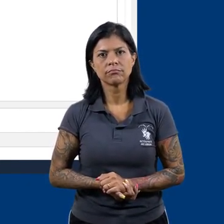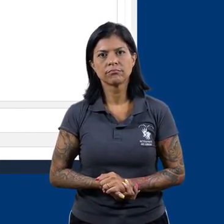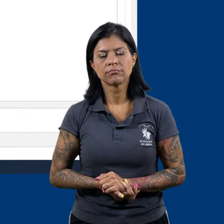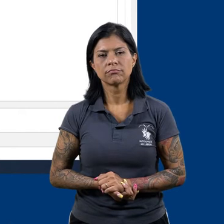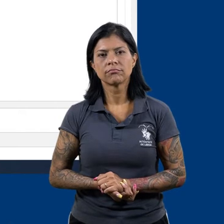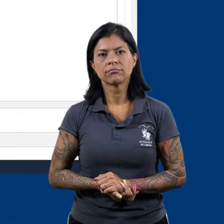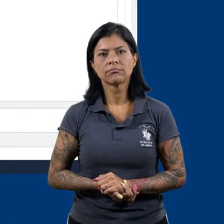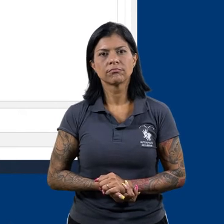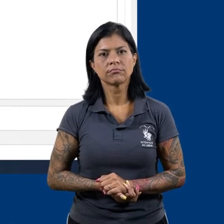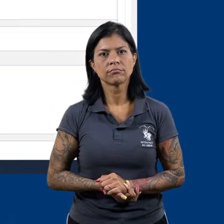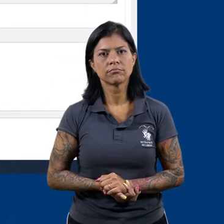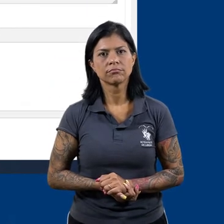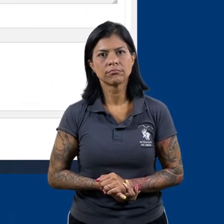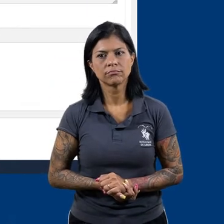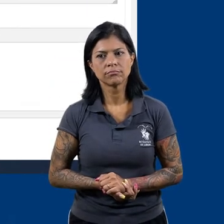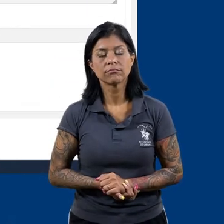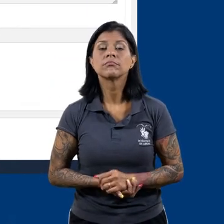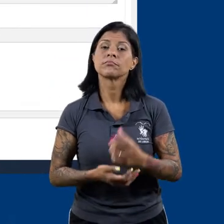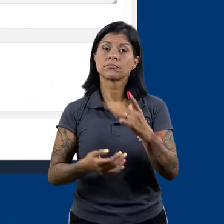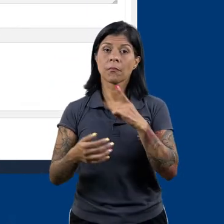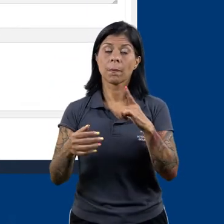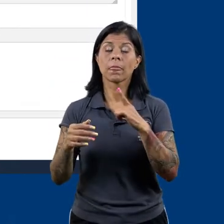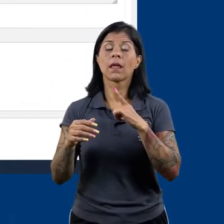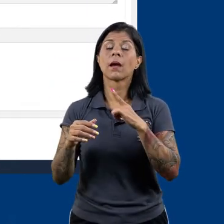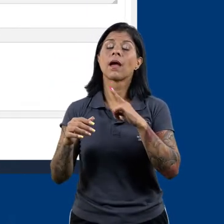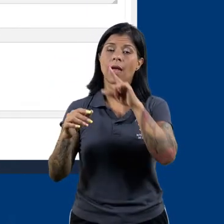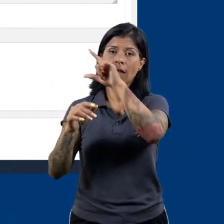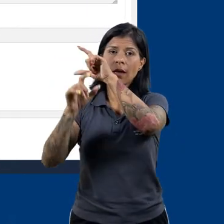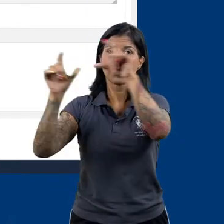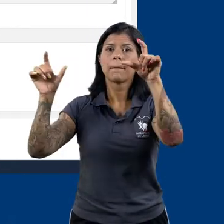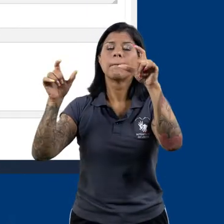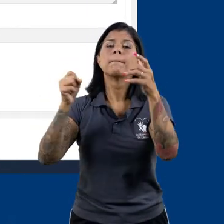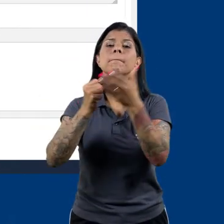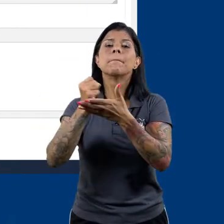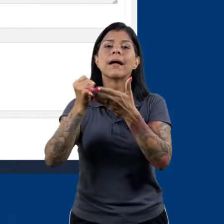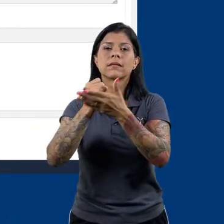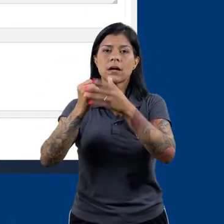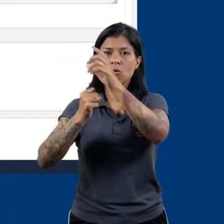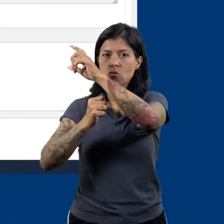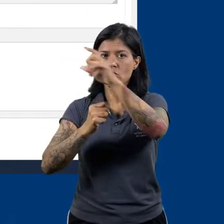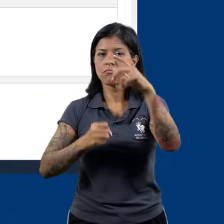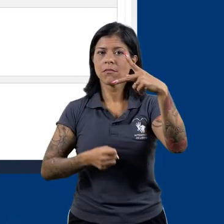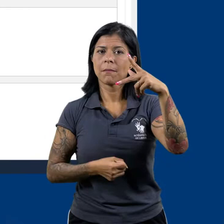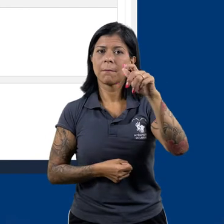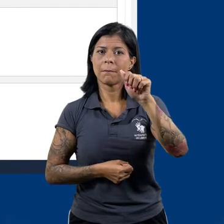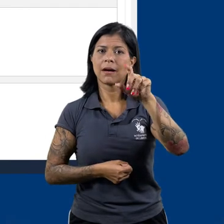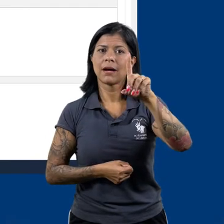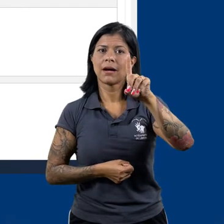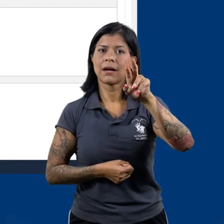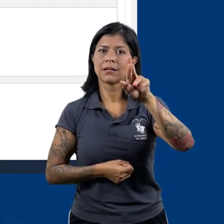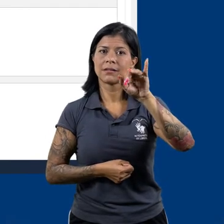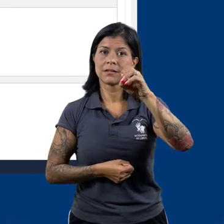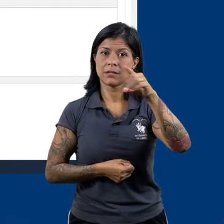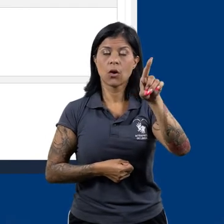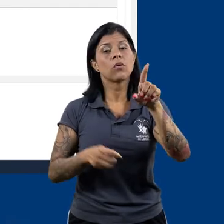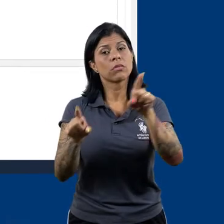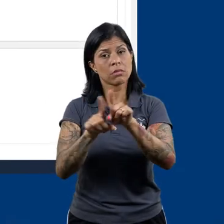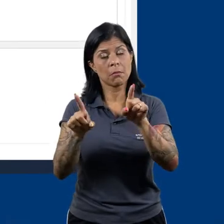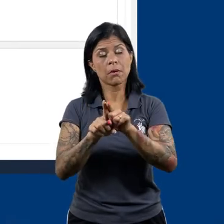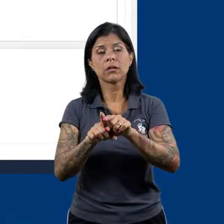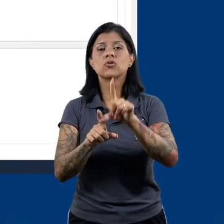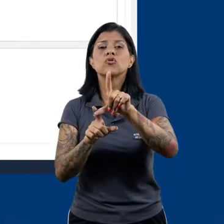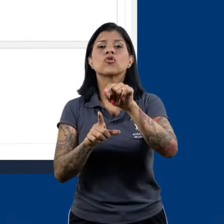E aí o padrão em comum em